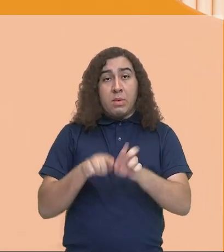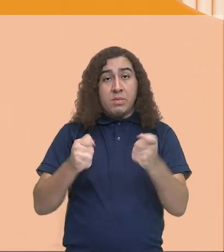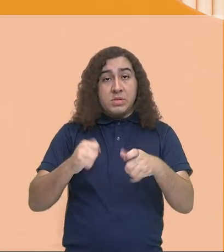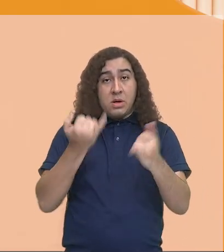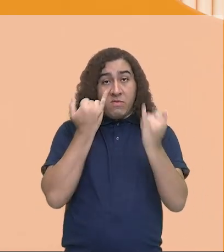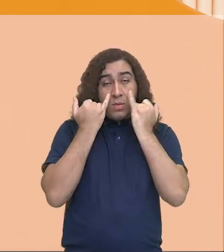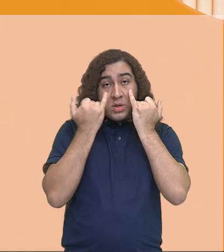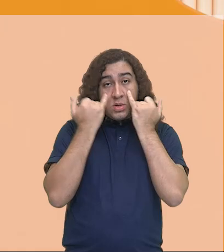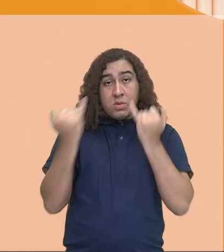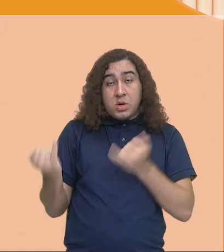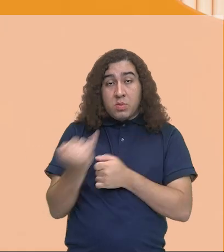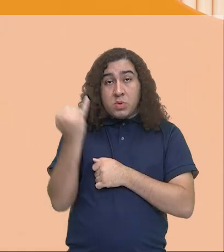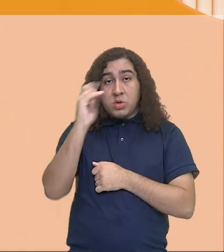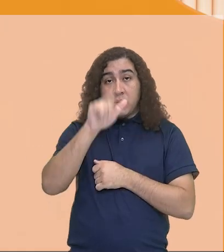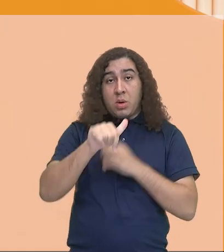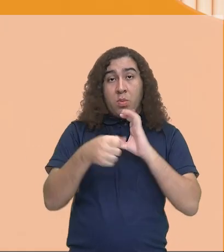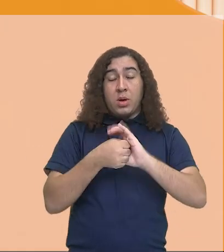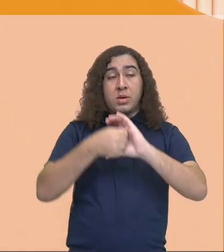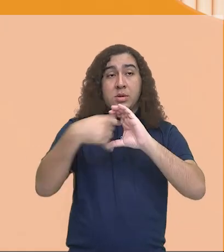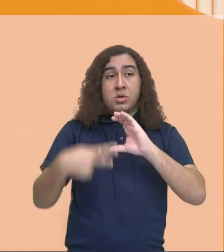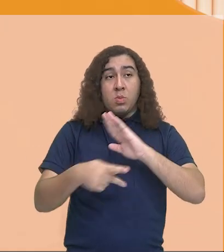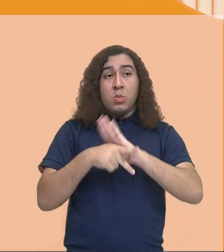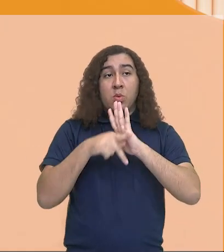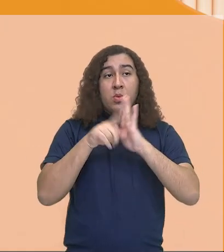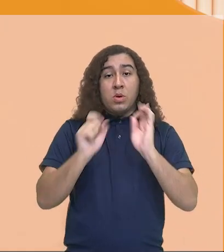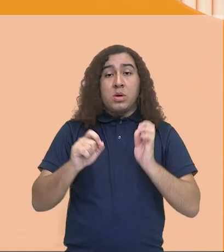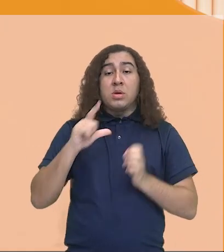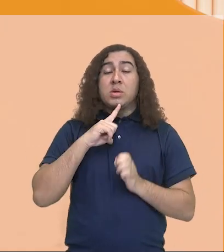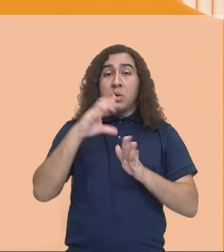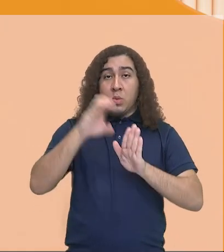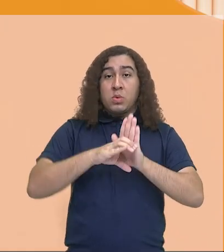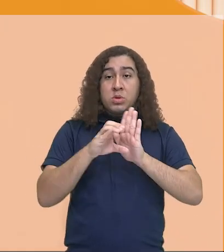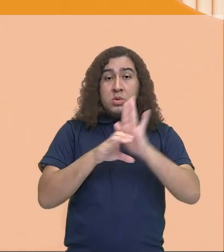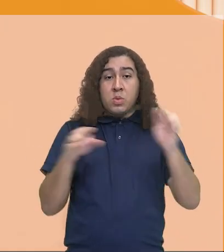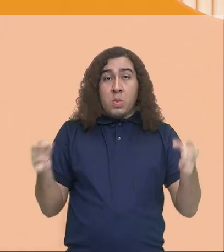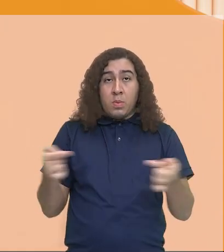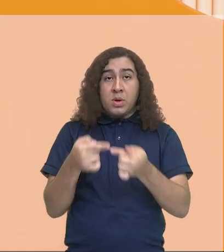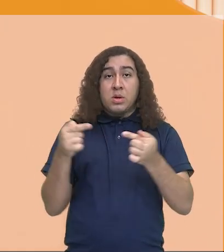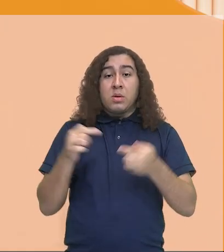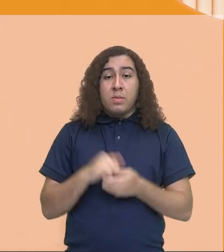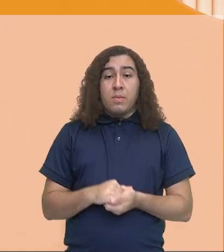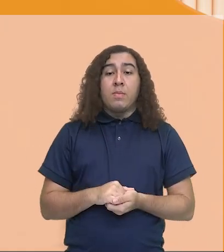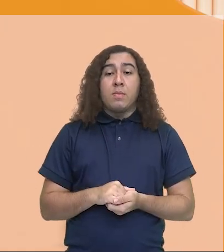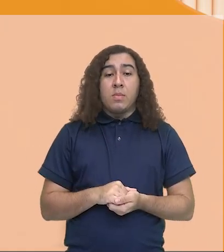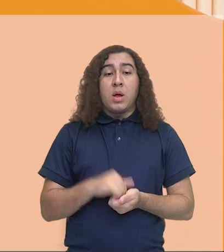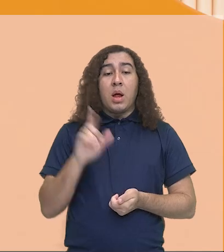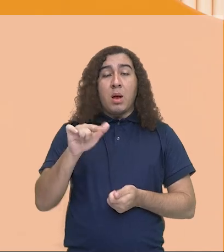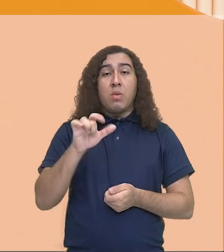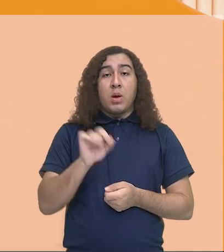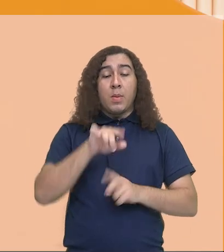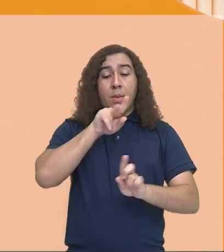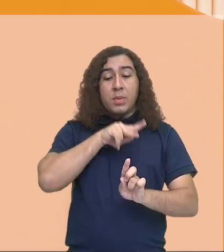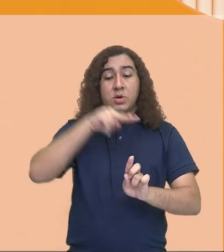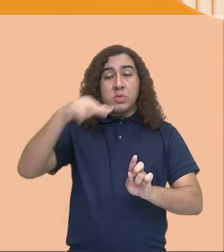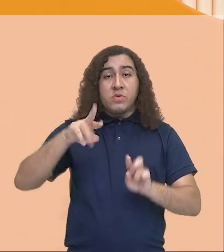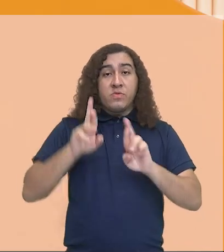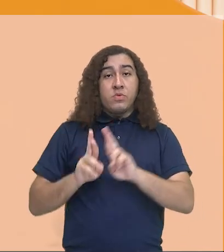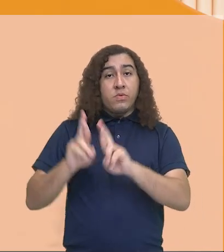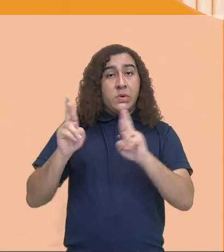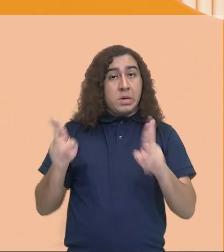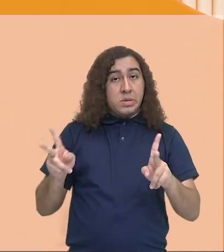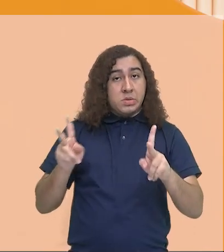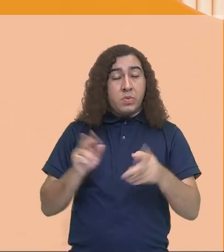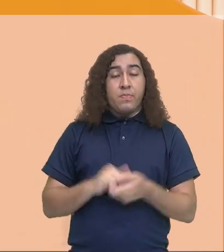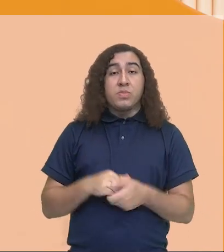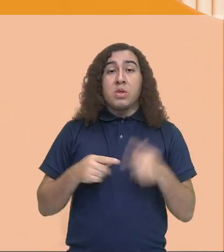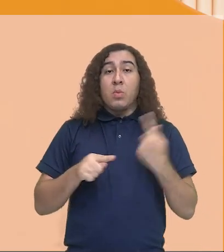detalhe, que é uma característica que compõe este conceito: ponto de vista alternativo, pois